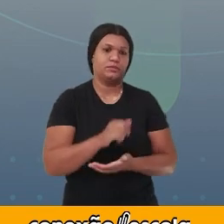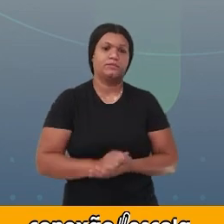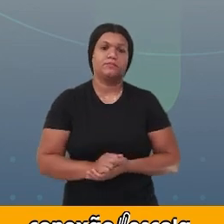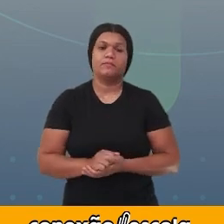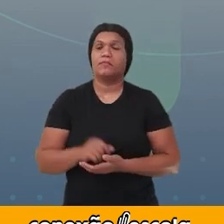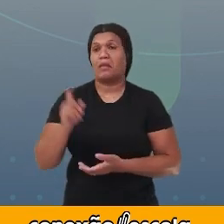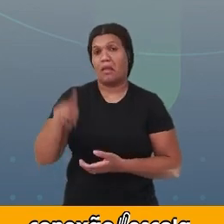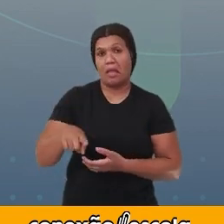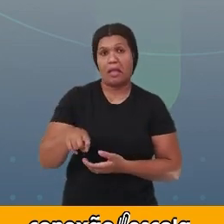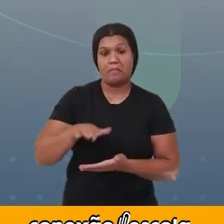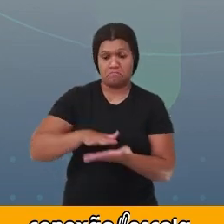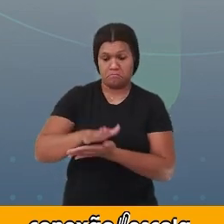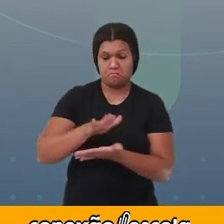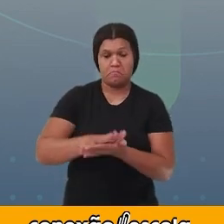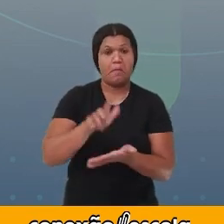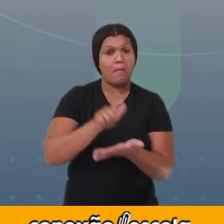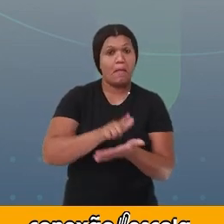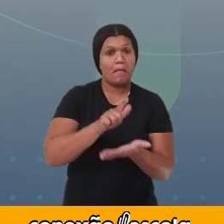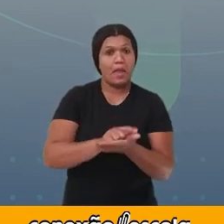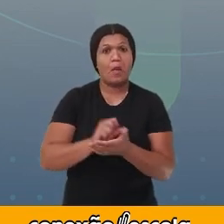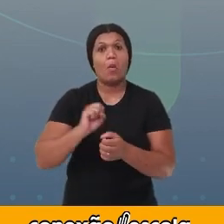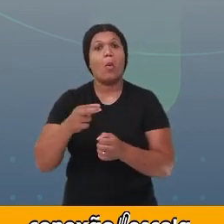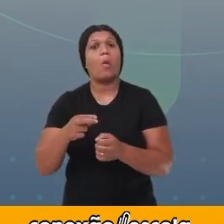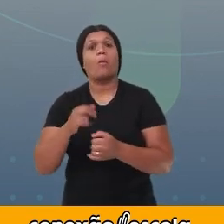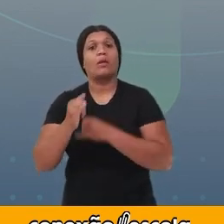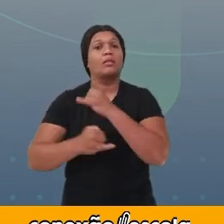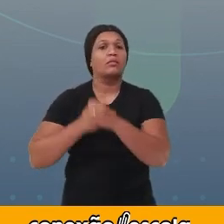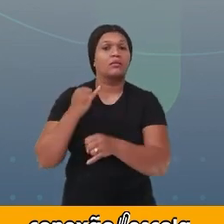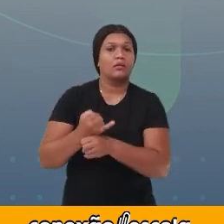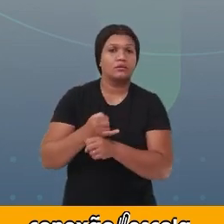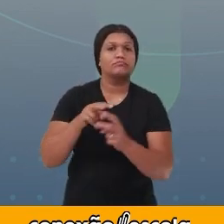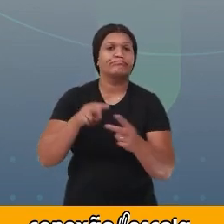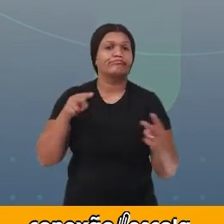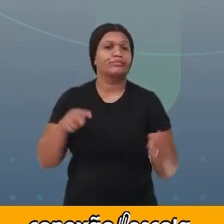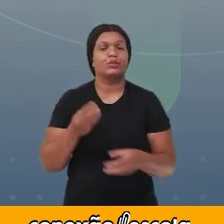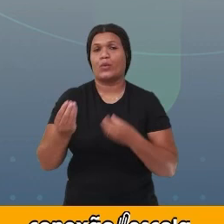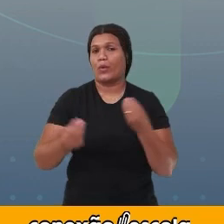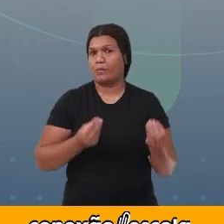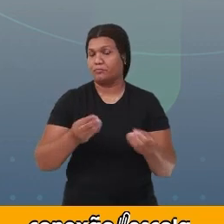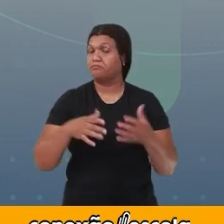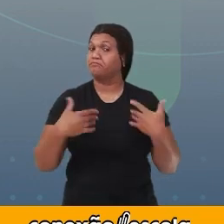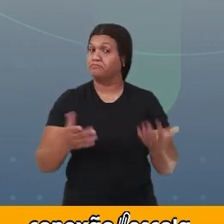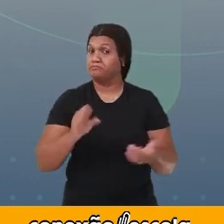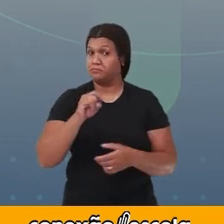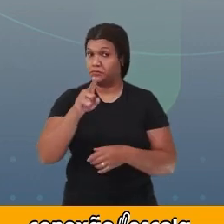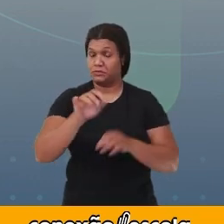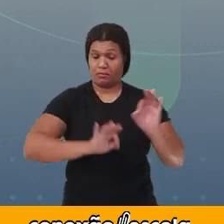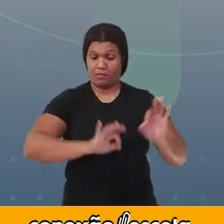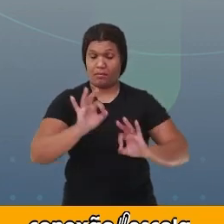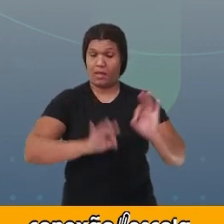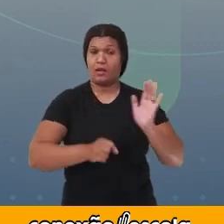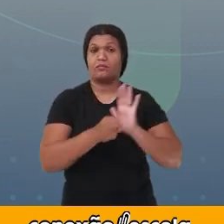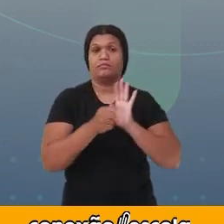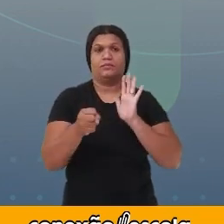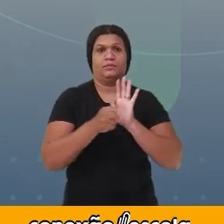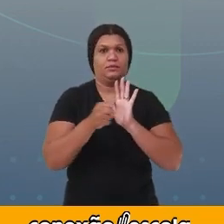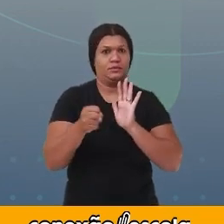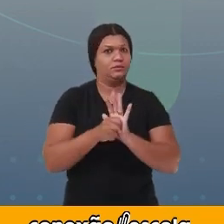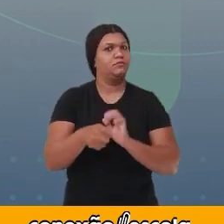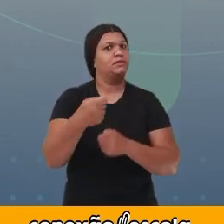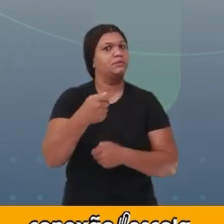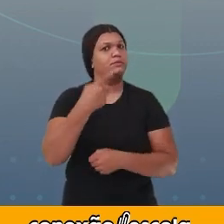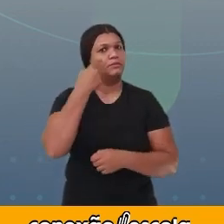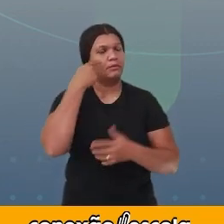É uma mídia impressa, uma mídia digital, por exemplo? Então, quando você for preparar a sua reportagem,